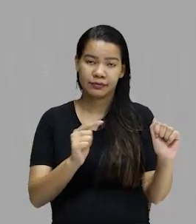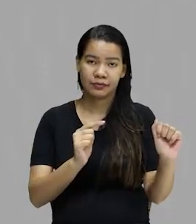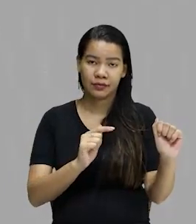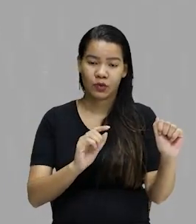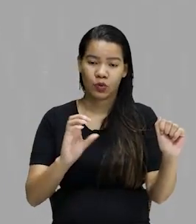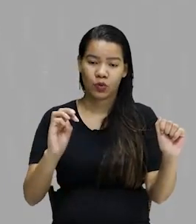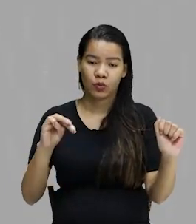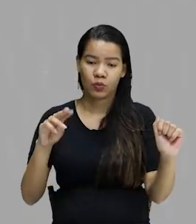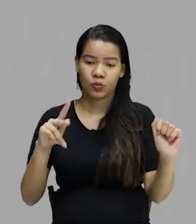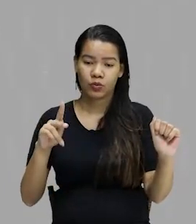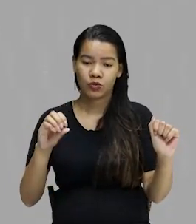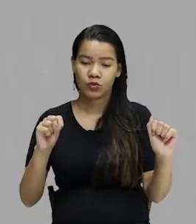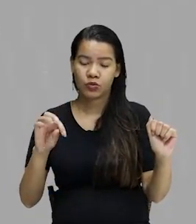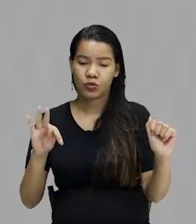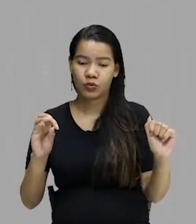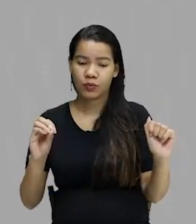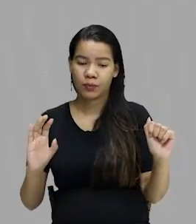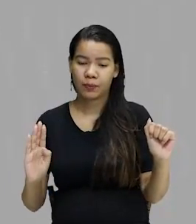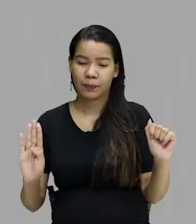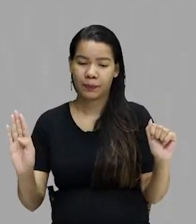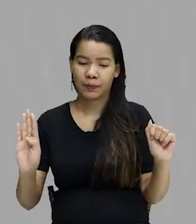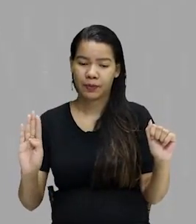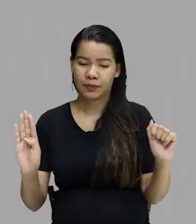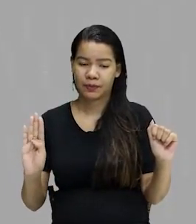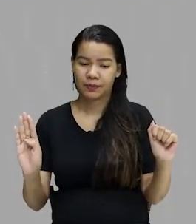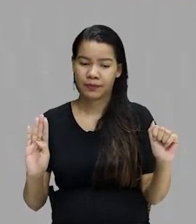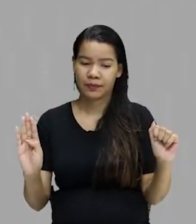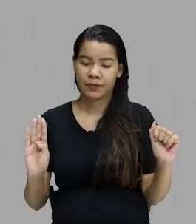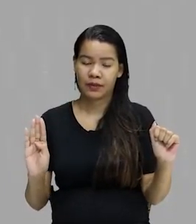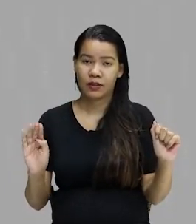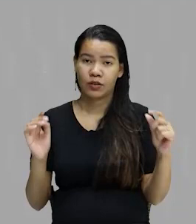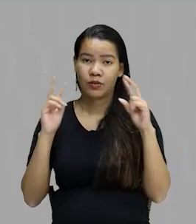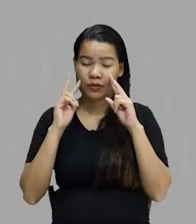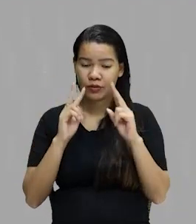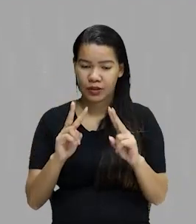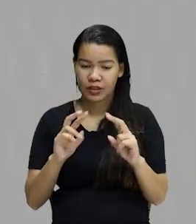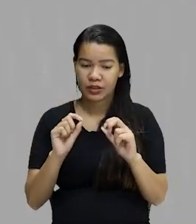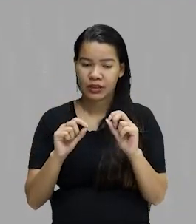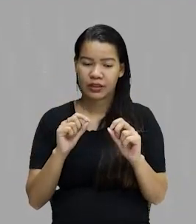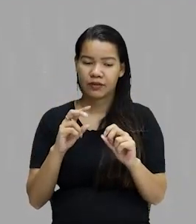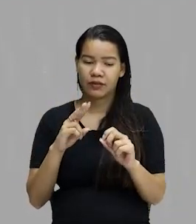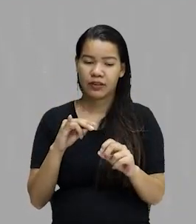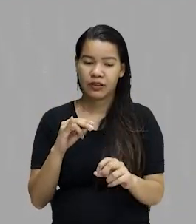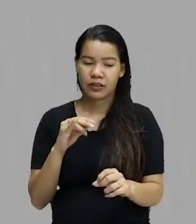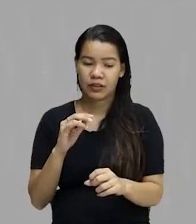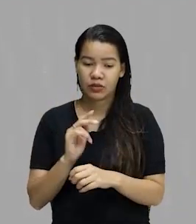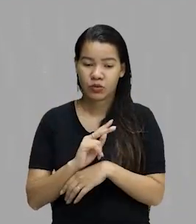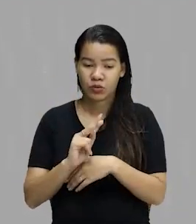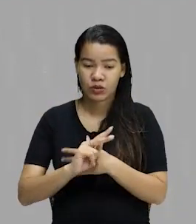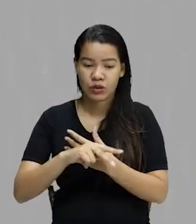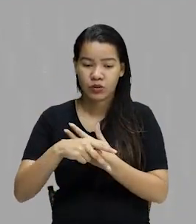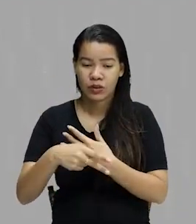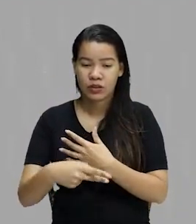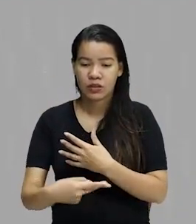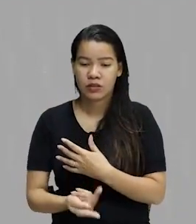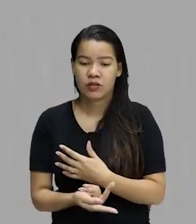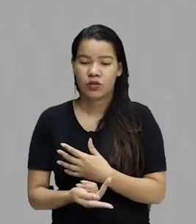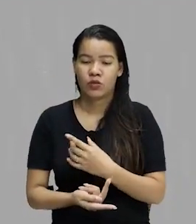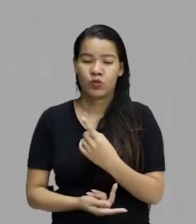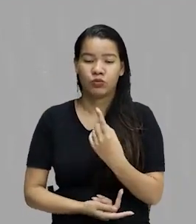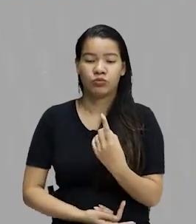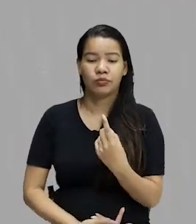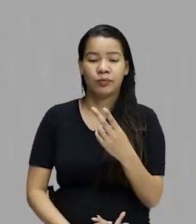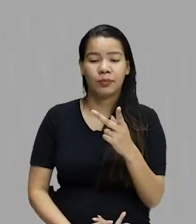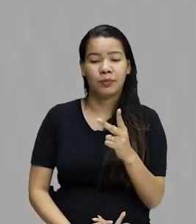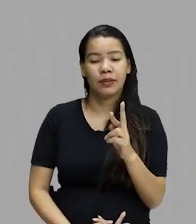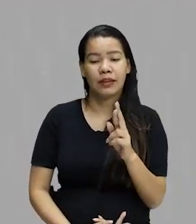um precipitado, ok? É uma substância menos solúvel, com isso vai precipitar, vai